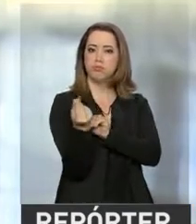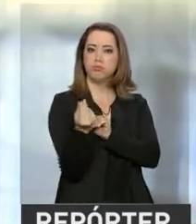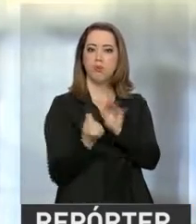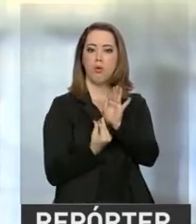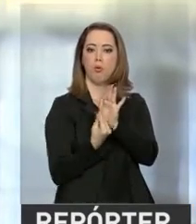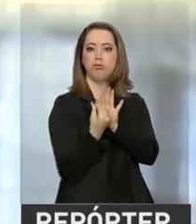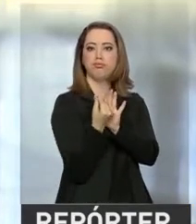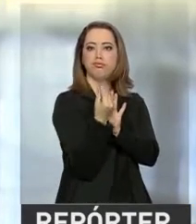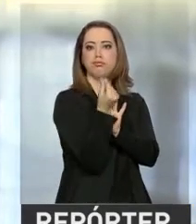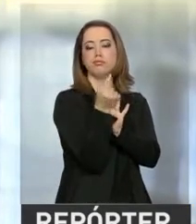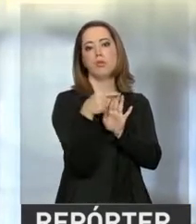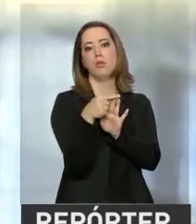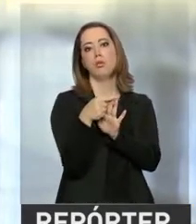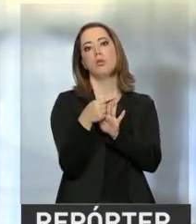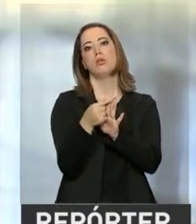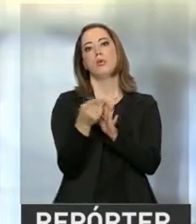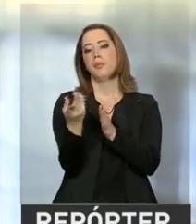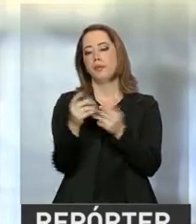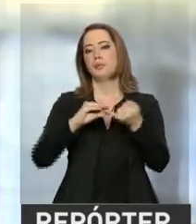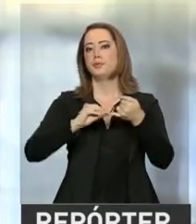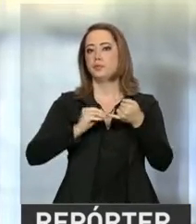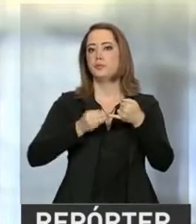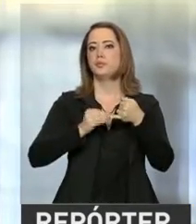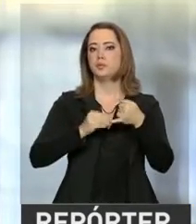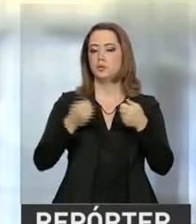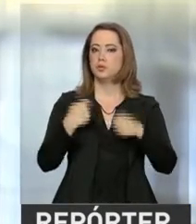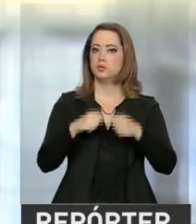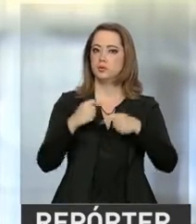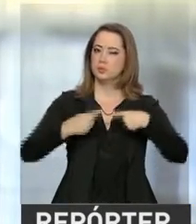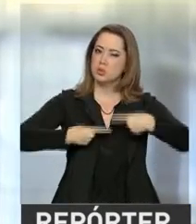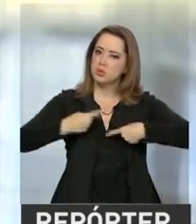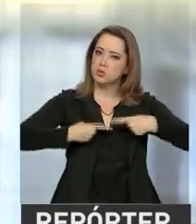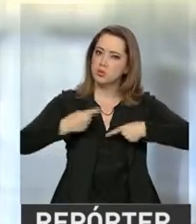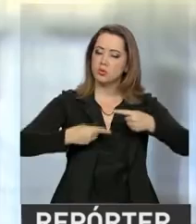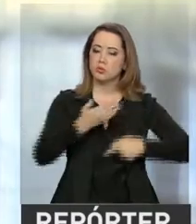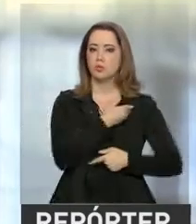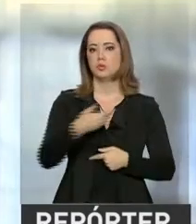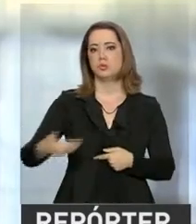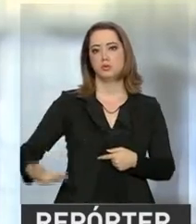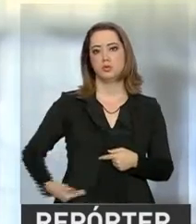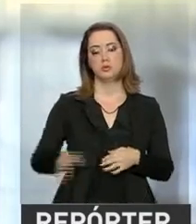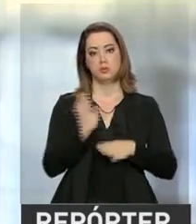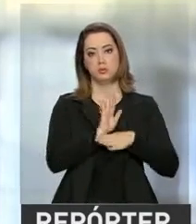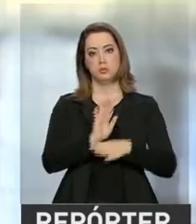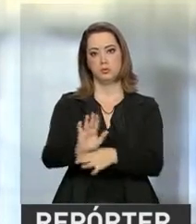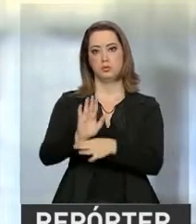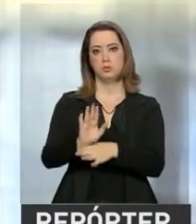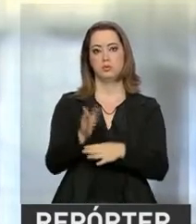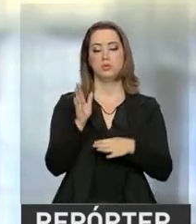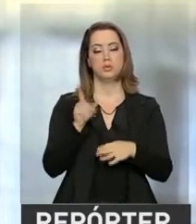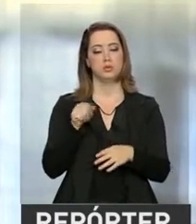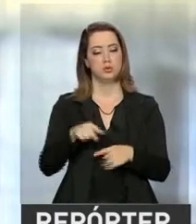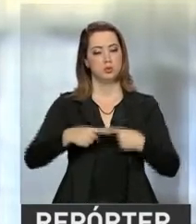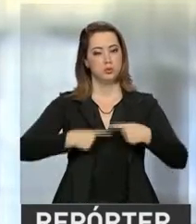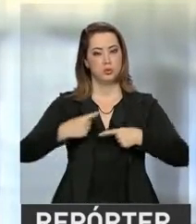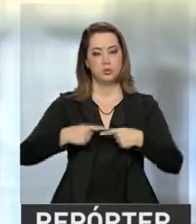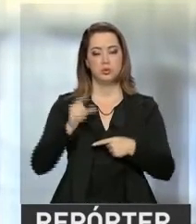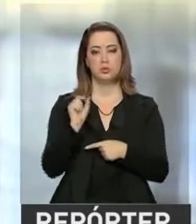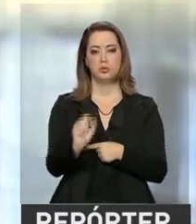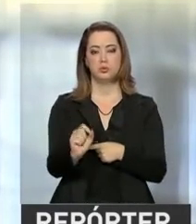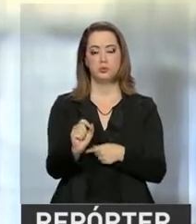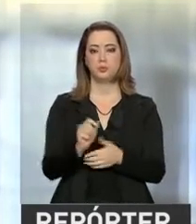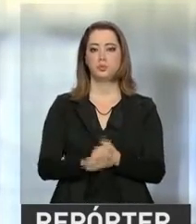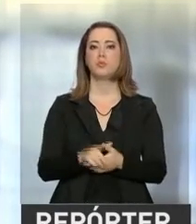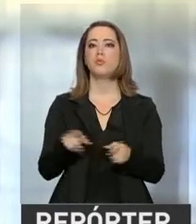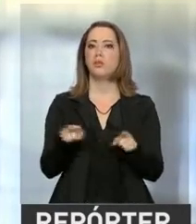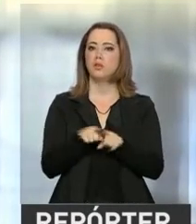e defendeu políticas públicas para assegurar o abastecimento. Os representantes do setor agropecuário também defenderam a melhoria